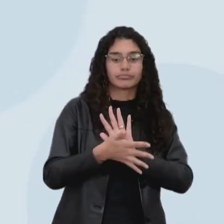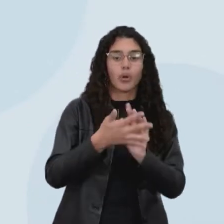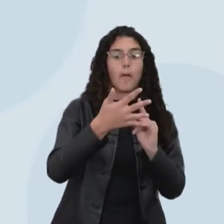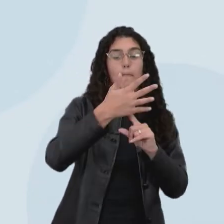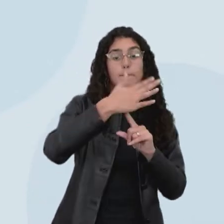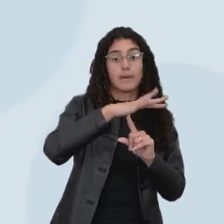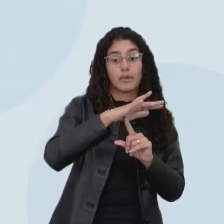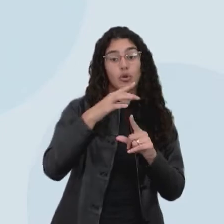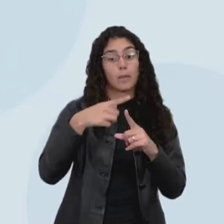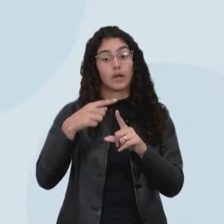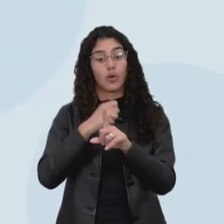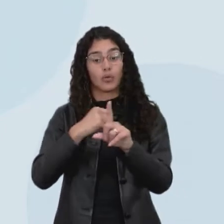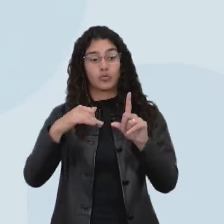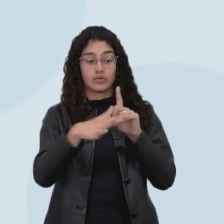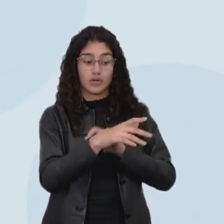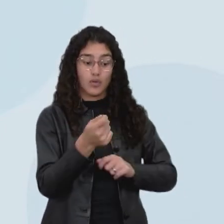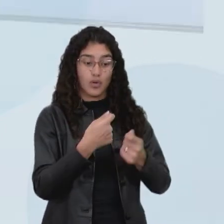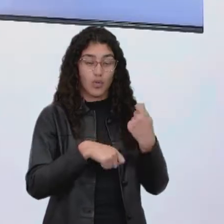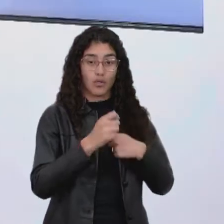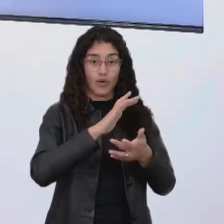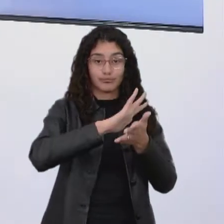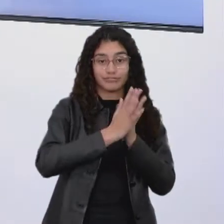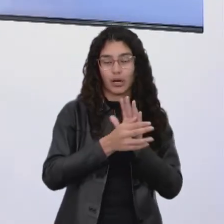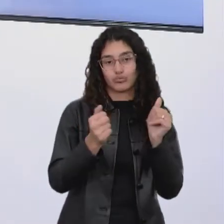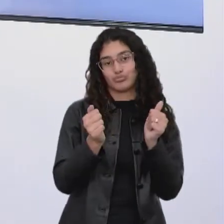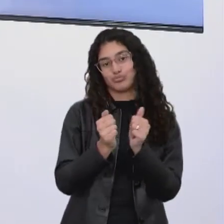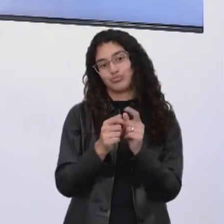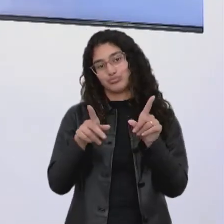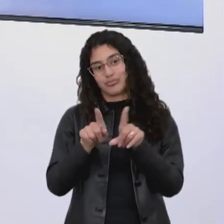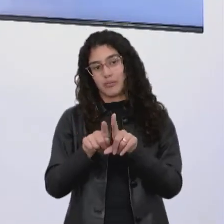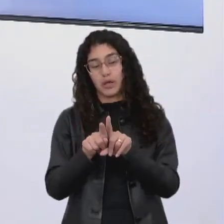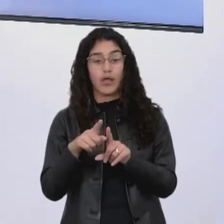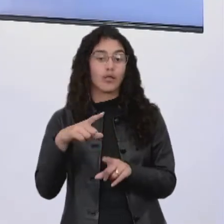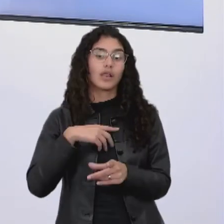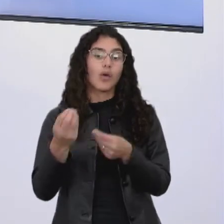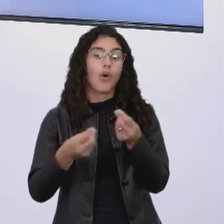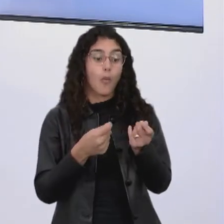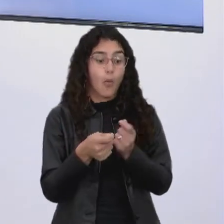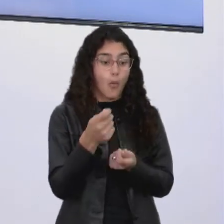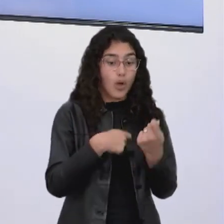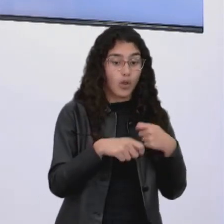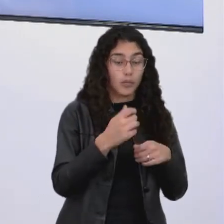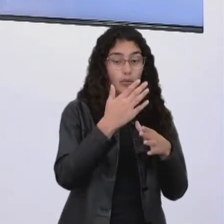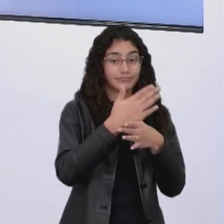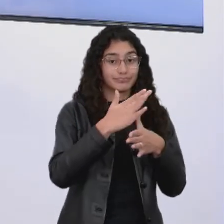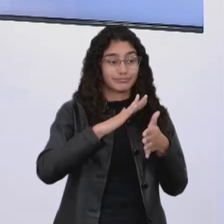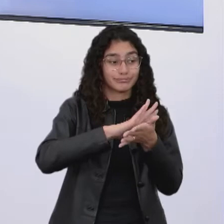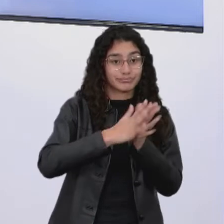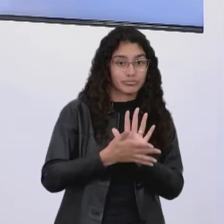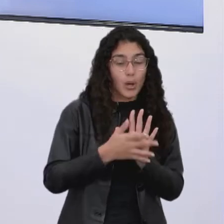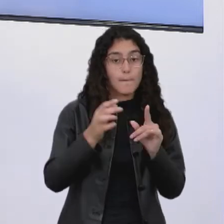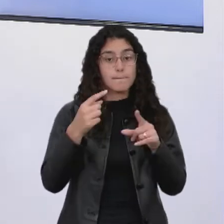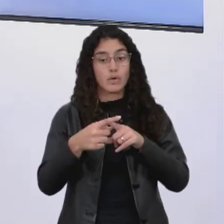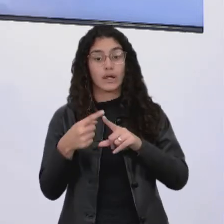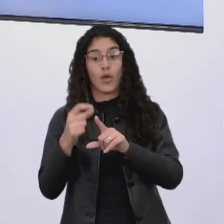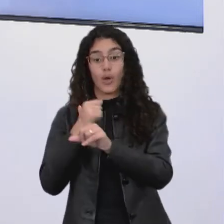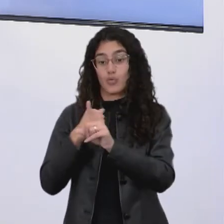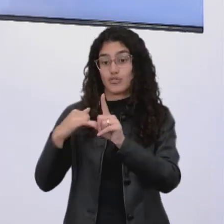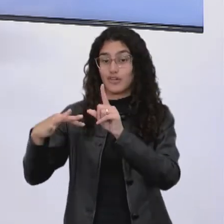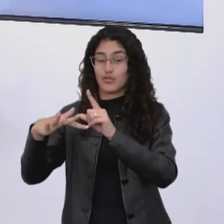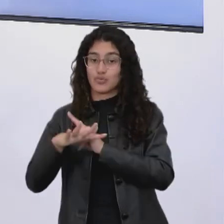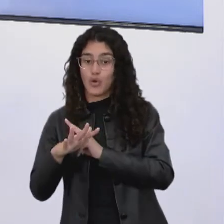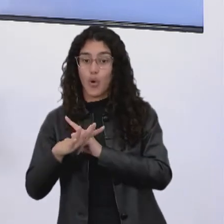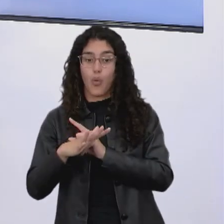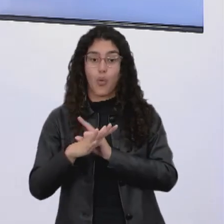ambiente, porque o social e o econômico vão quebrar junto com você. Não adianta o econômico quebrar, porque tanto o social, todos